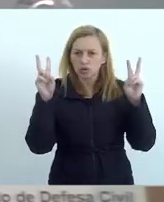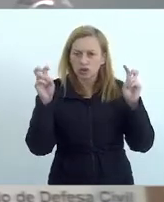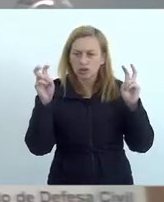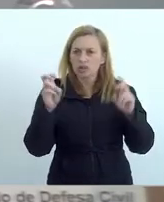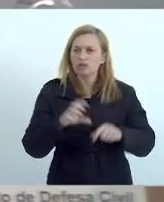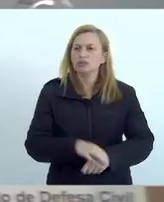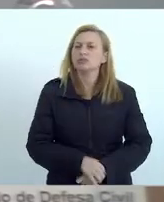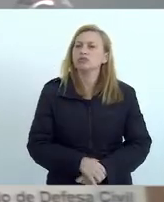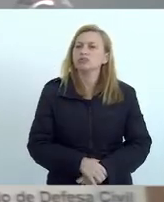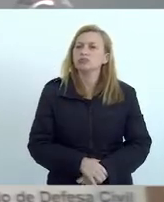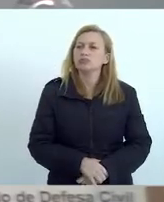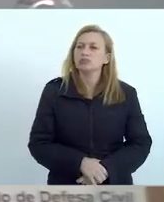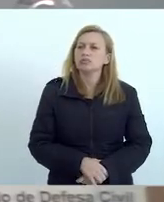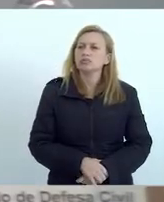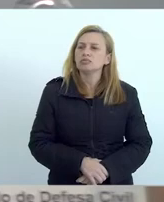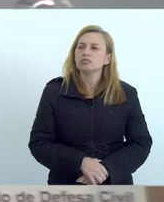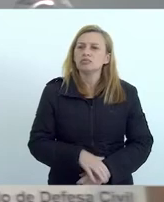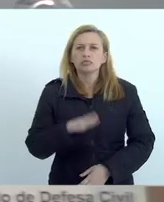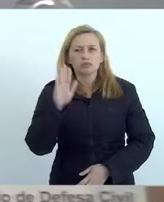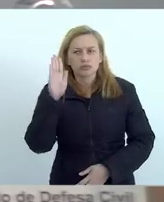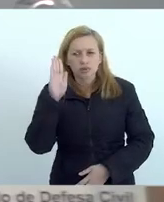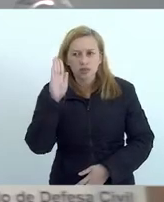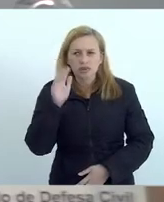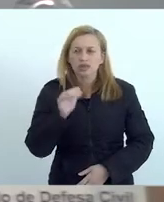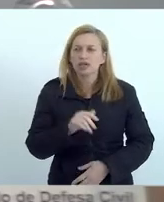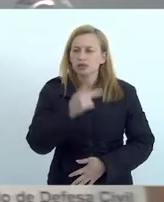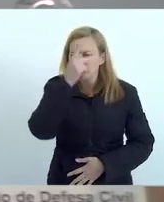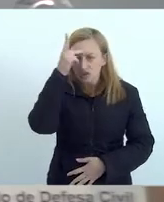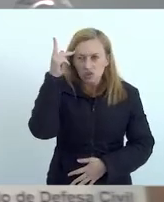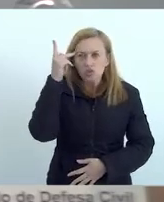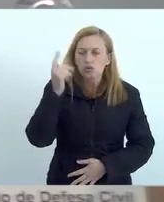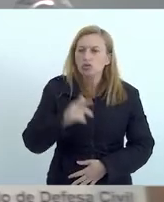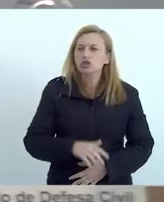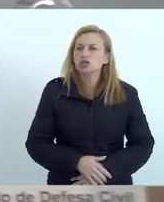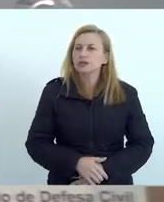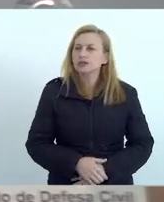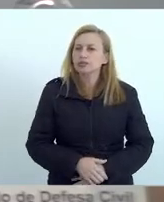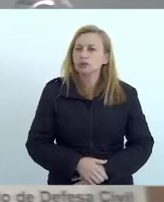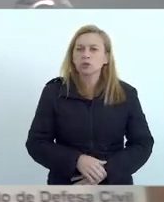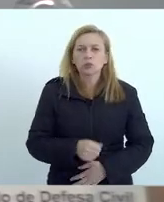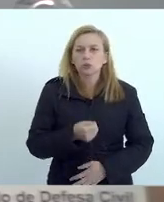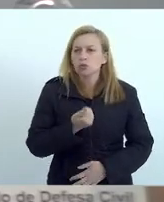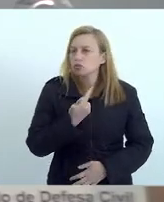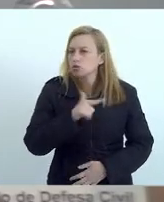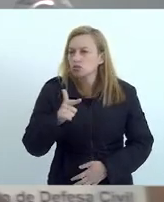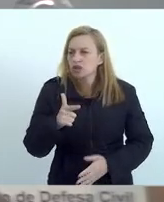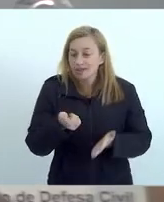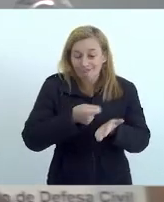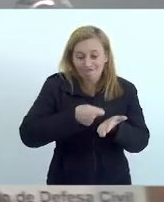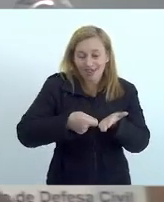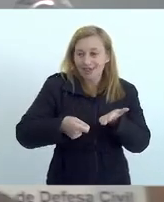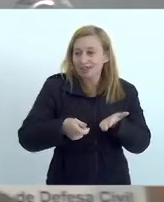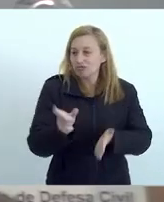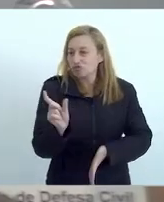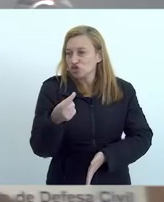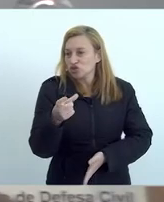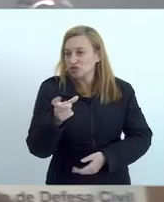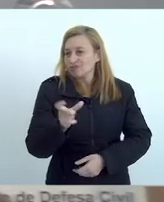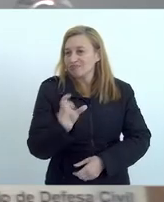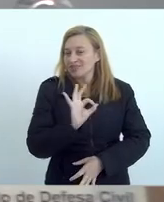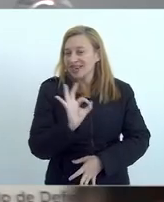o som de candidatos é que nem sequer tem cartão de inscrição